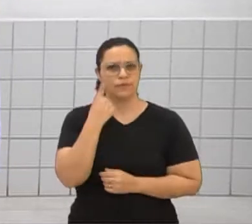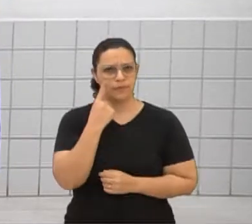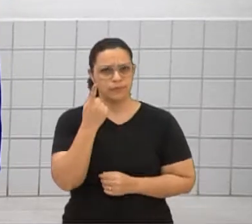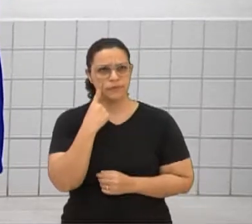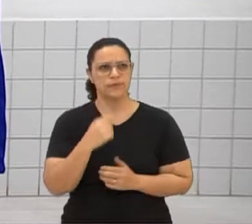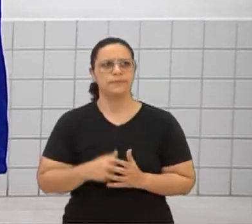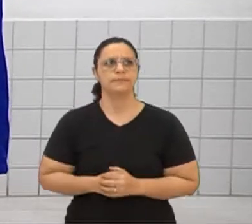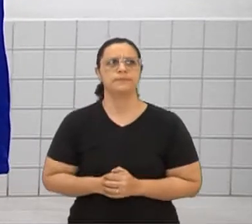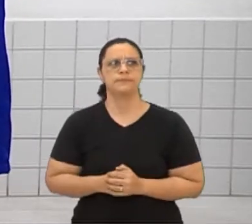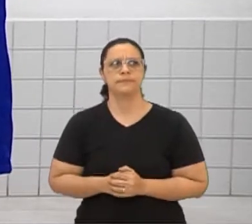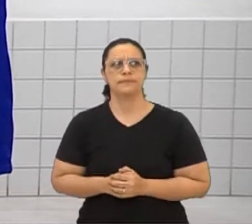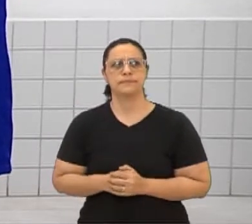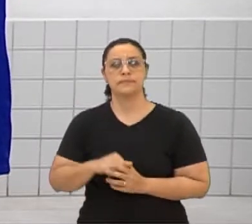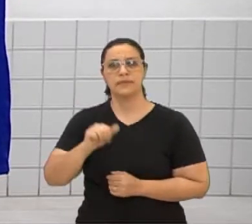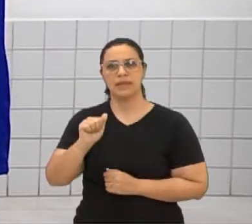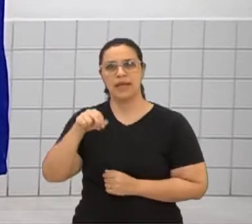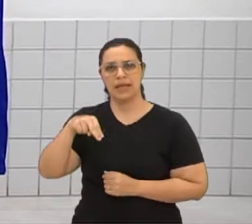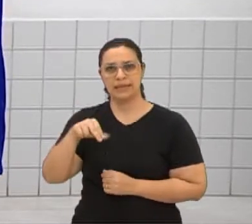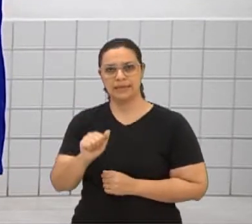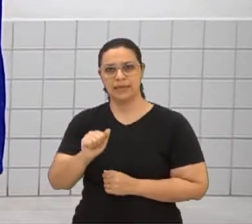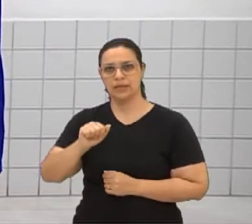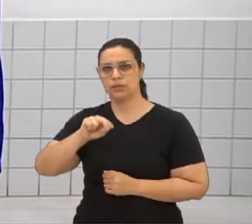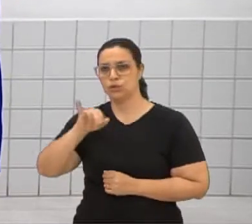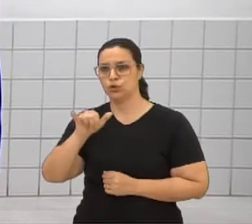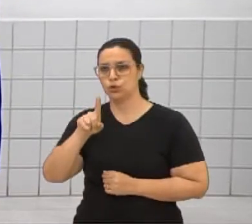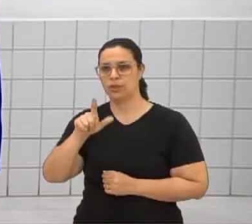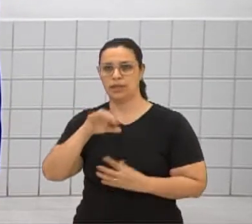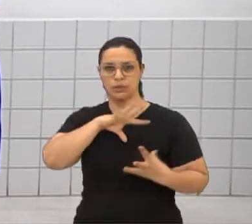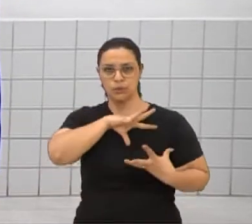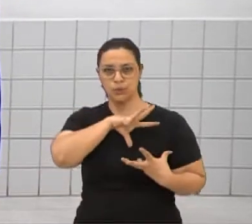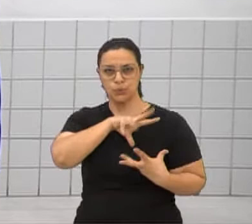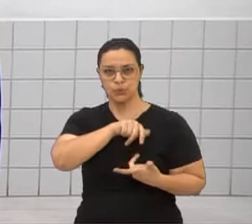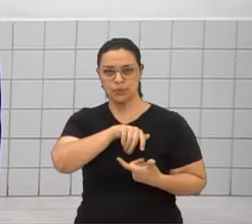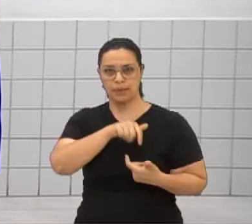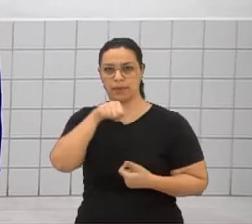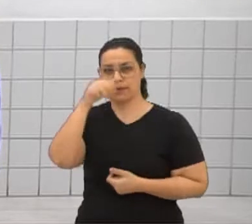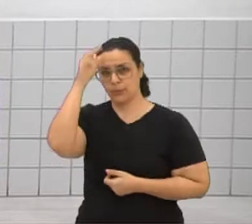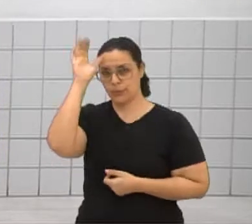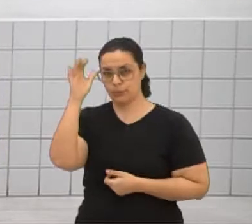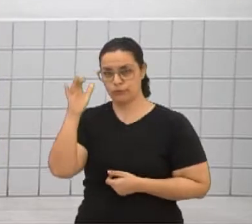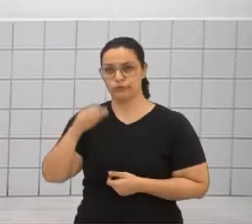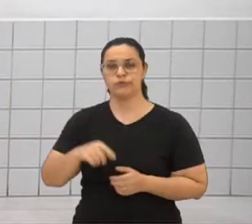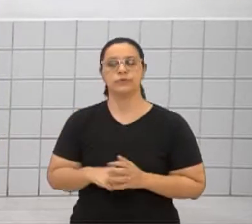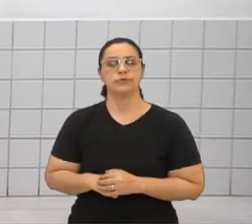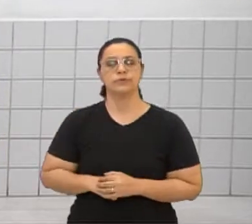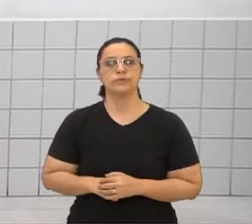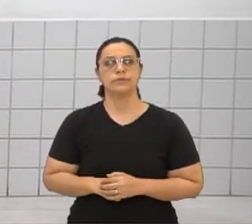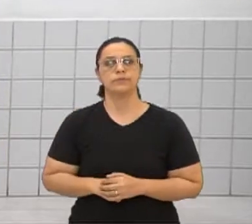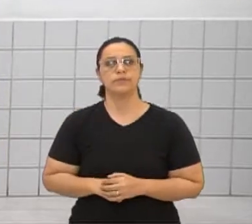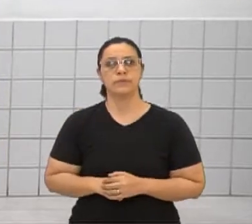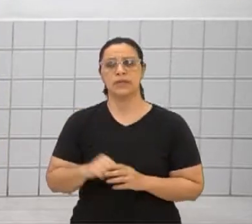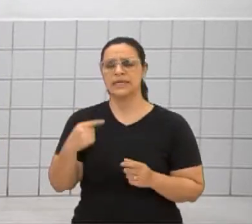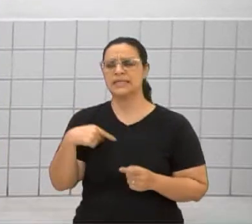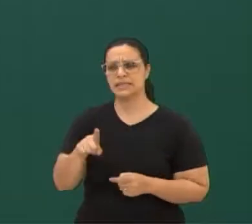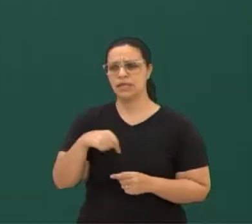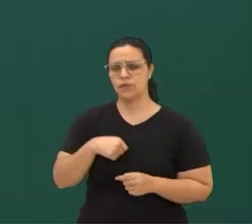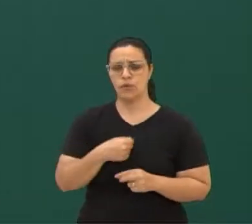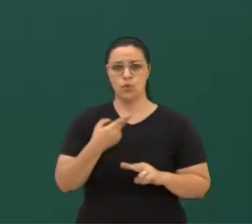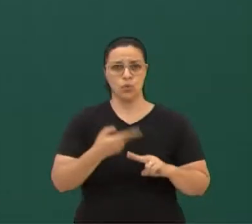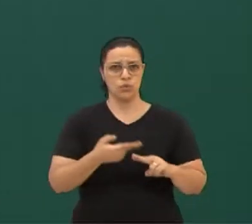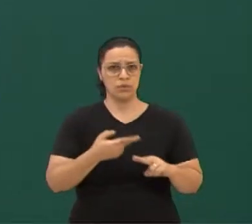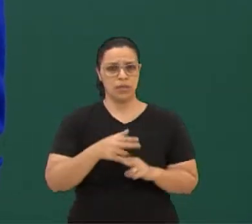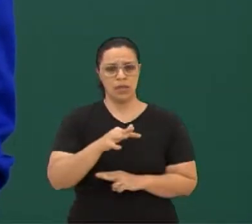da Ana Júlia do colesterol do Paraná aqui em Curitiba e ela Pergunta assim então são invés de